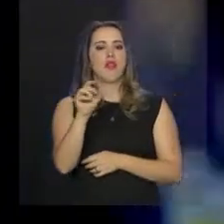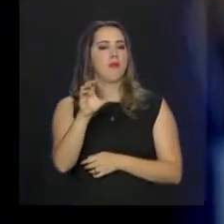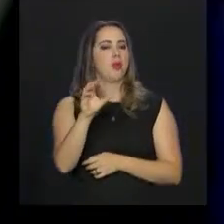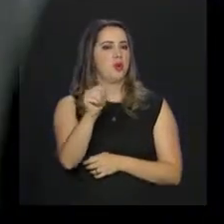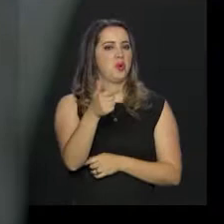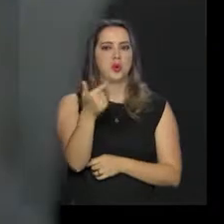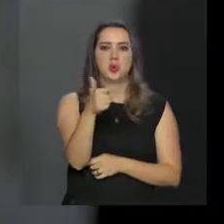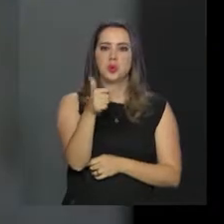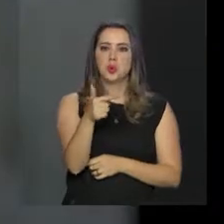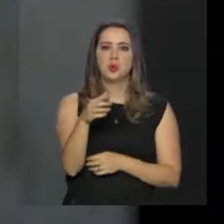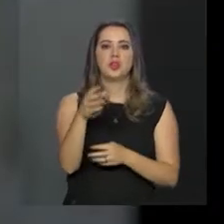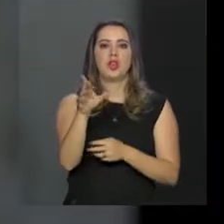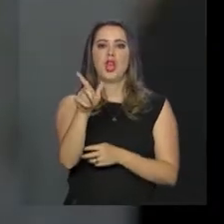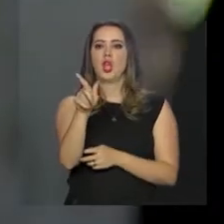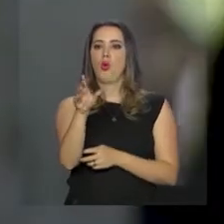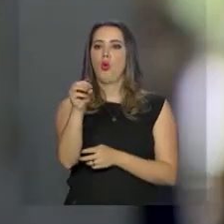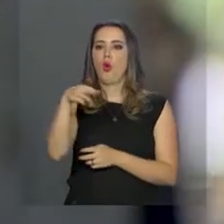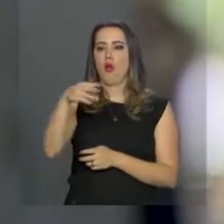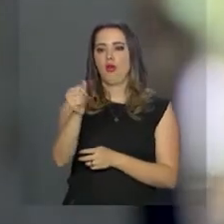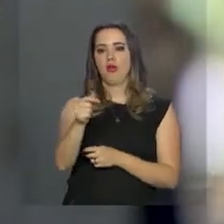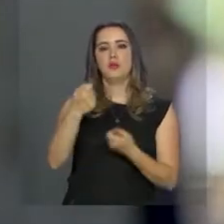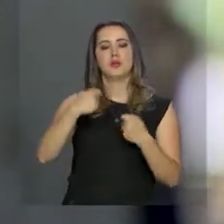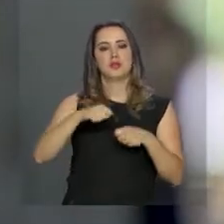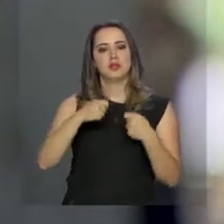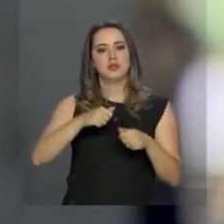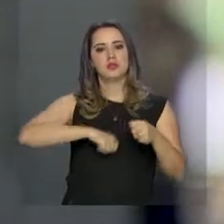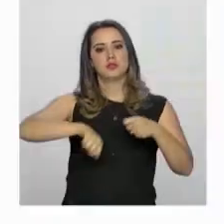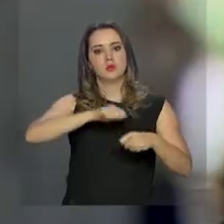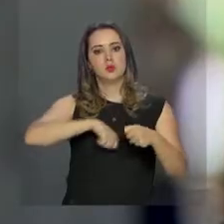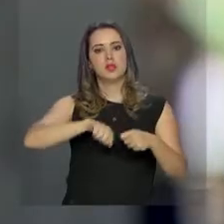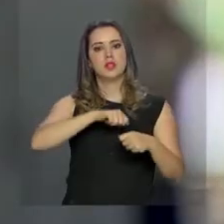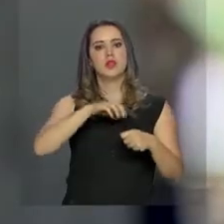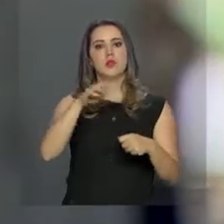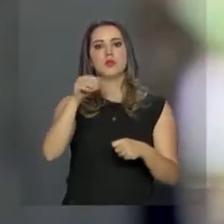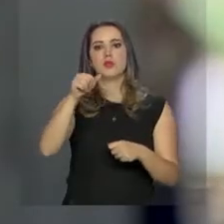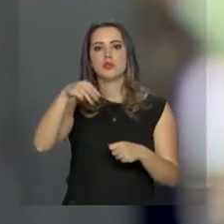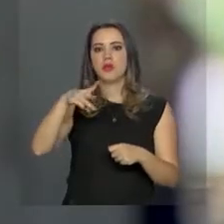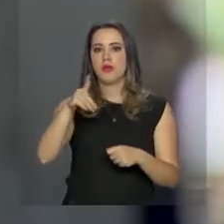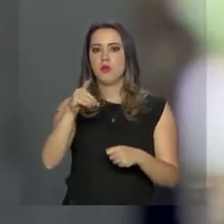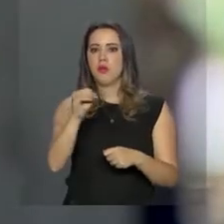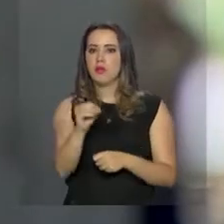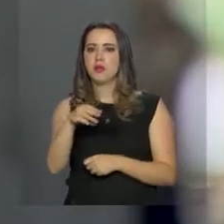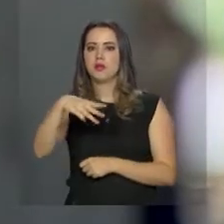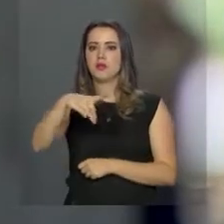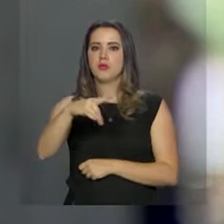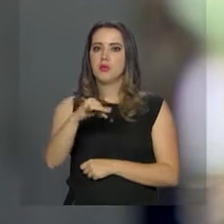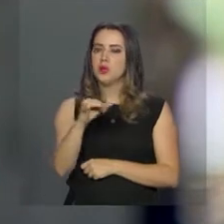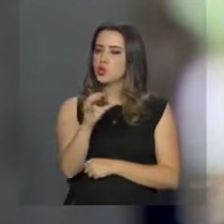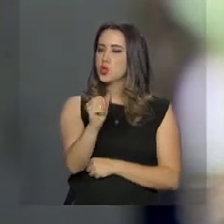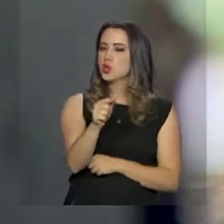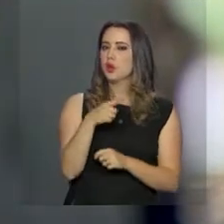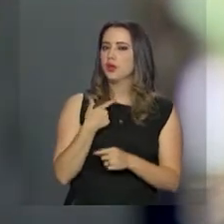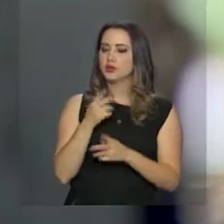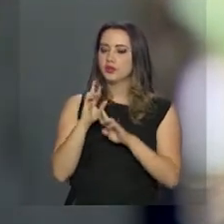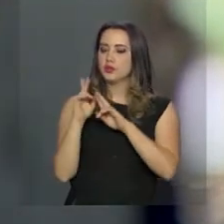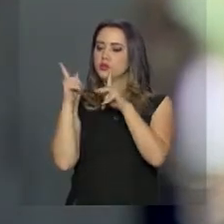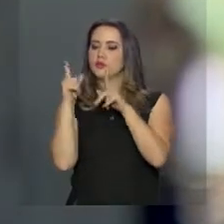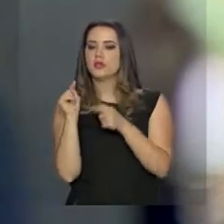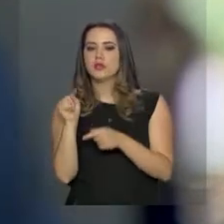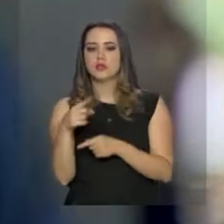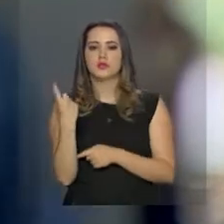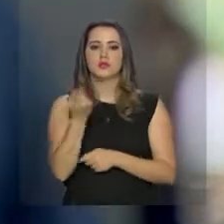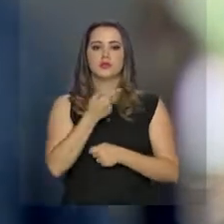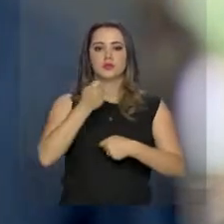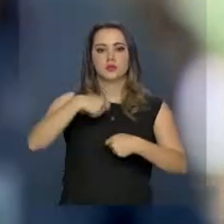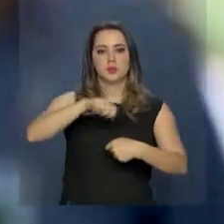goma. Então adaptamos para amido de mandioca e vários outros ingredientes que dão um toque distinto assim na